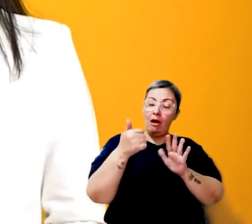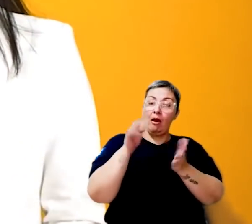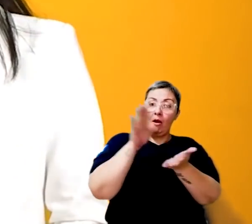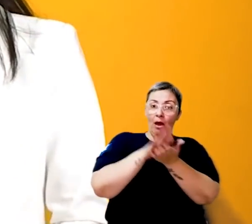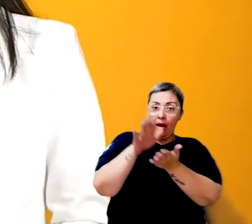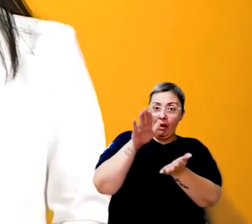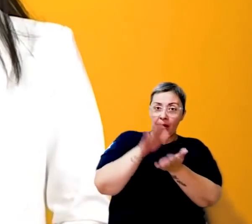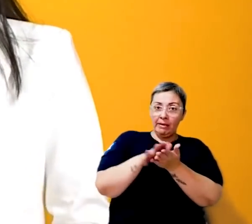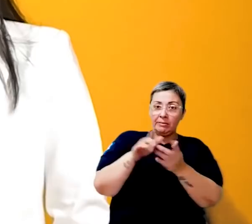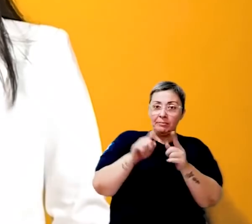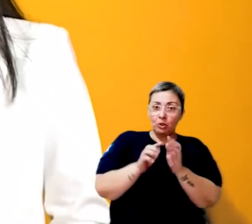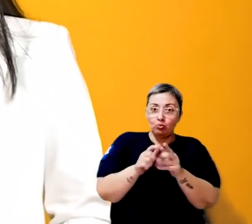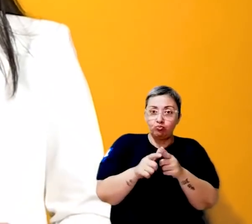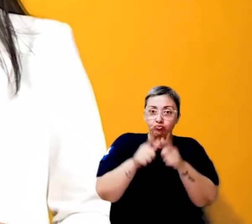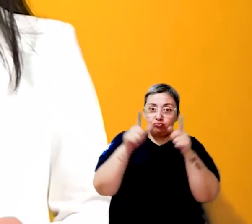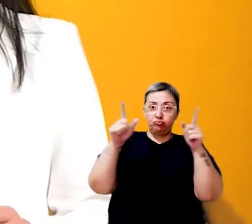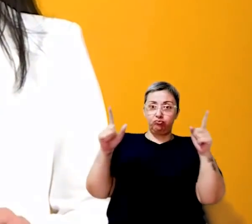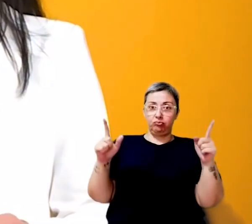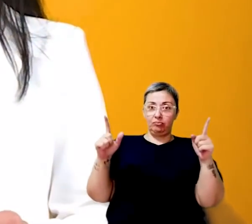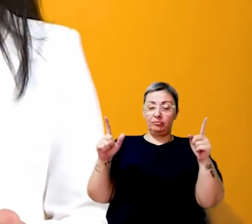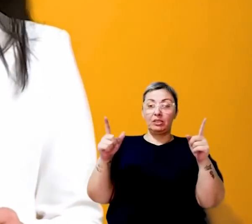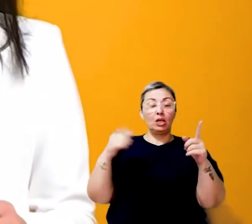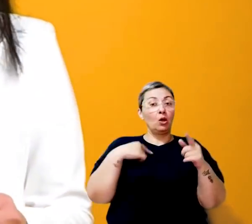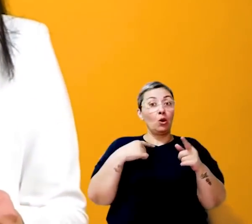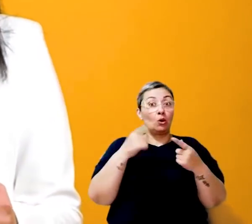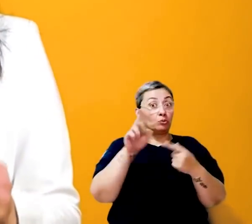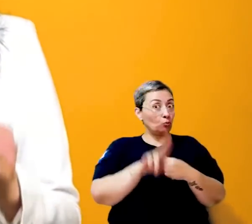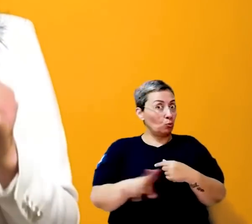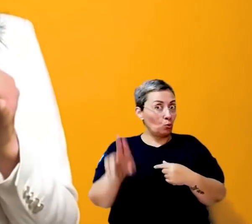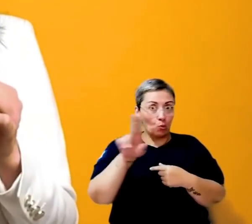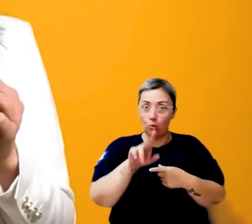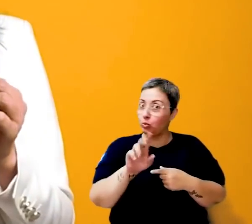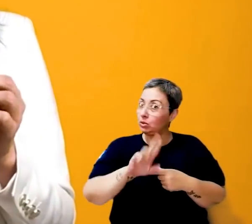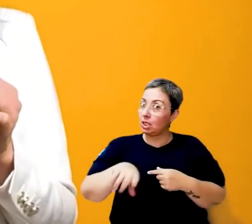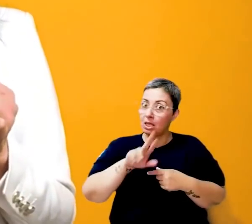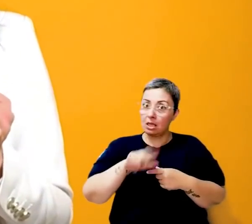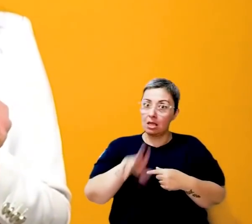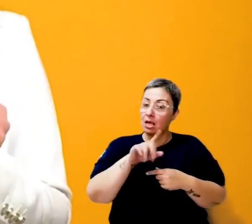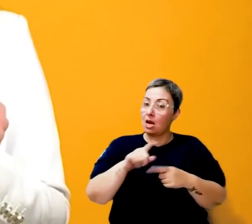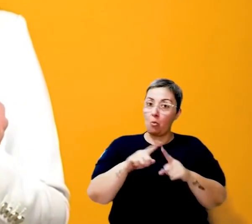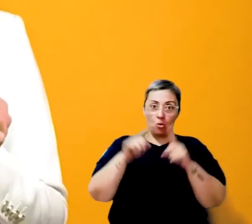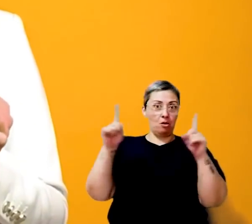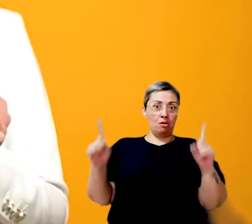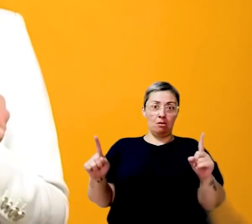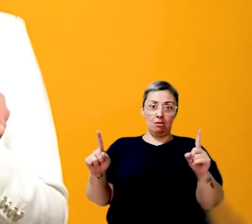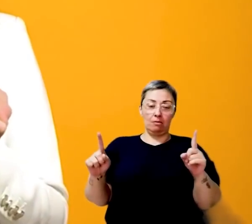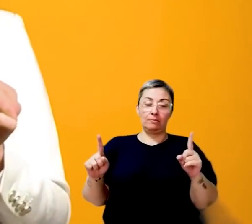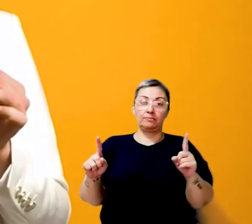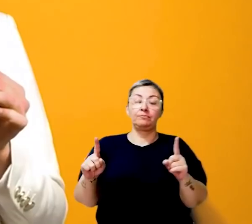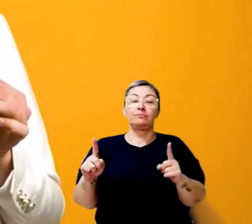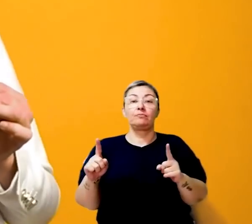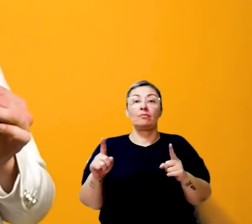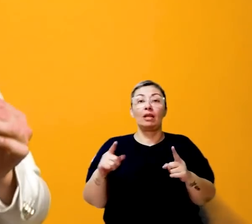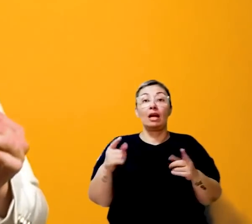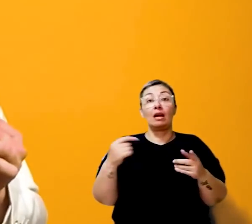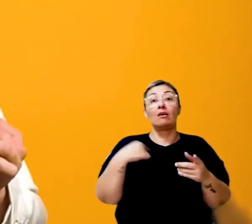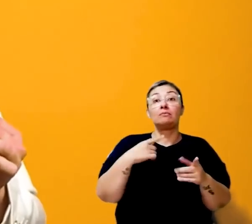imprimi imagens maiores. Nós não utilizamos imagens tão grandes, tá?